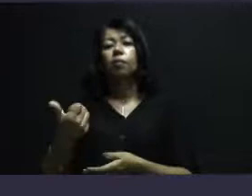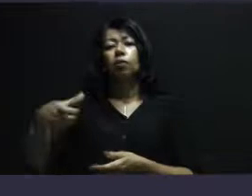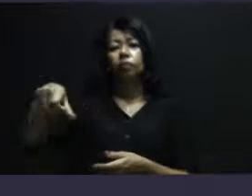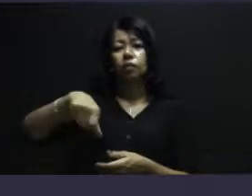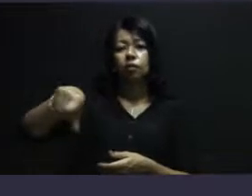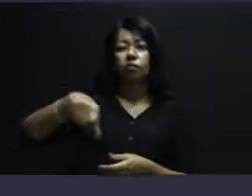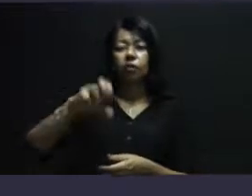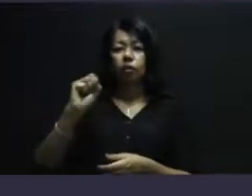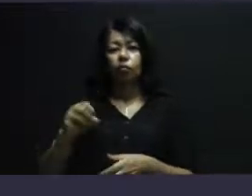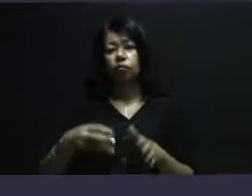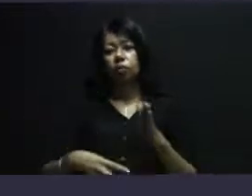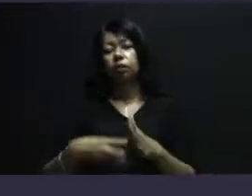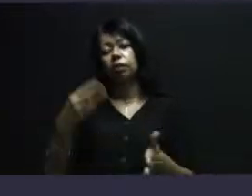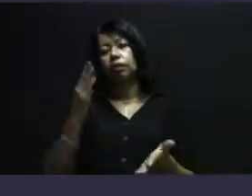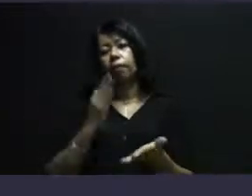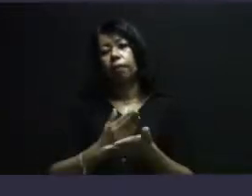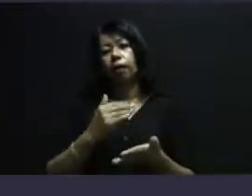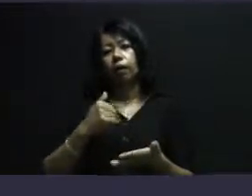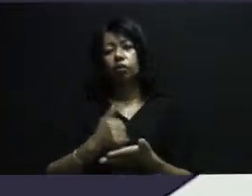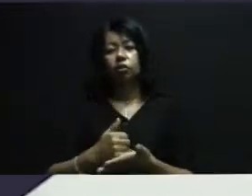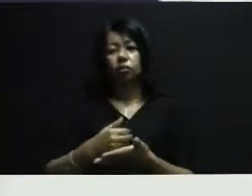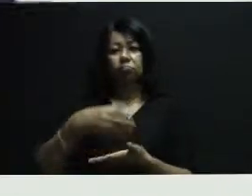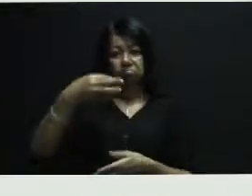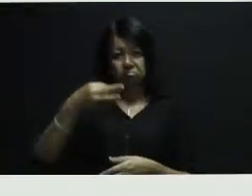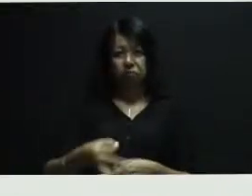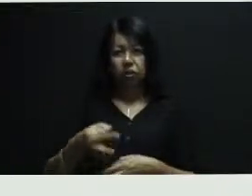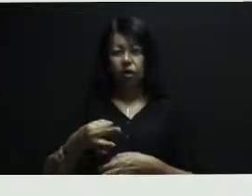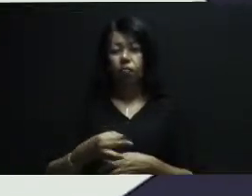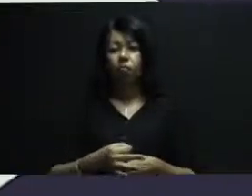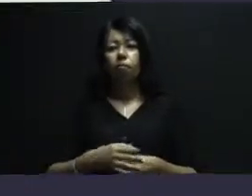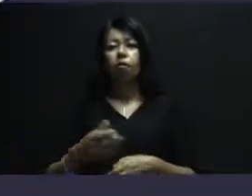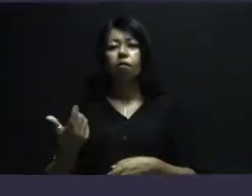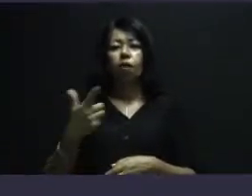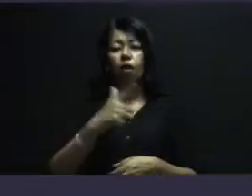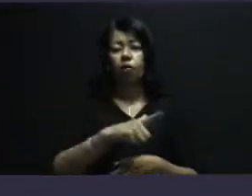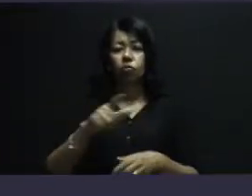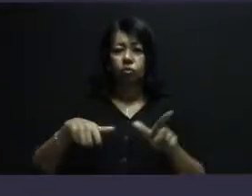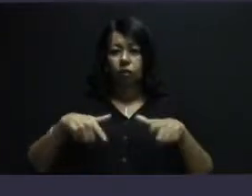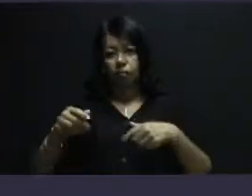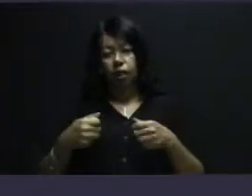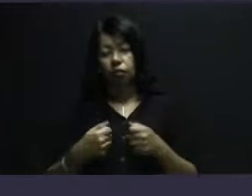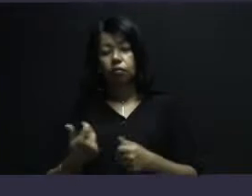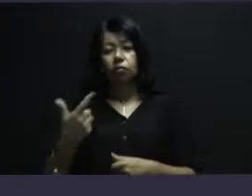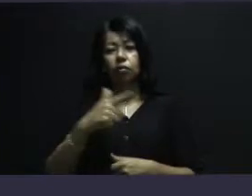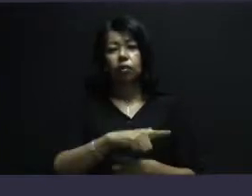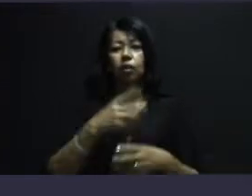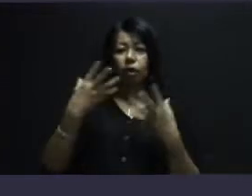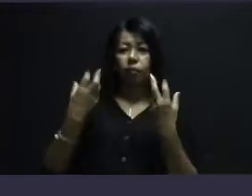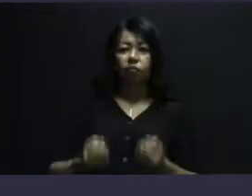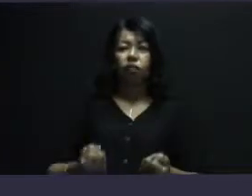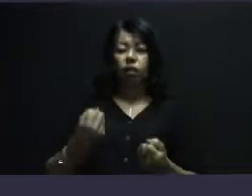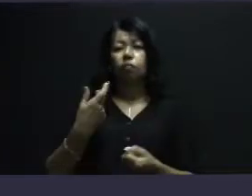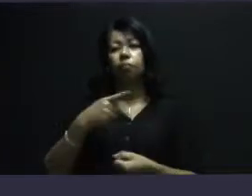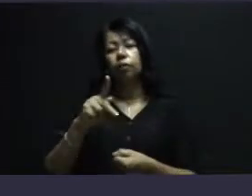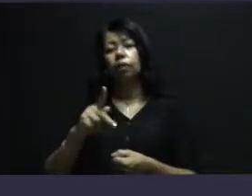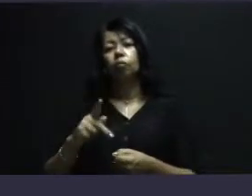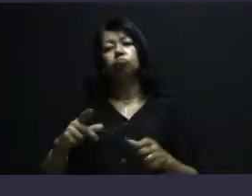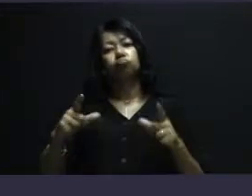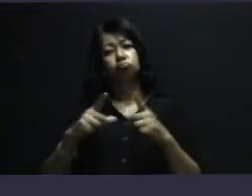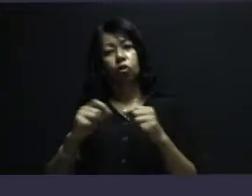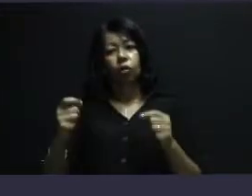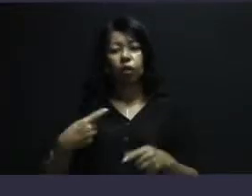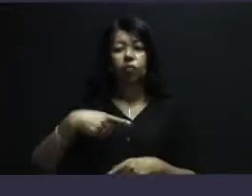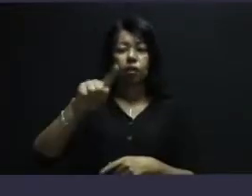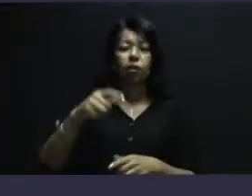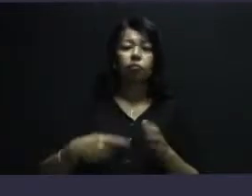1998, terceira fase, a regulamentação. A regulamentação da profissão Educação Física foi aprovada pelo Congresso. Em 1º